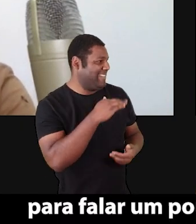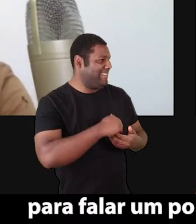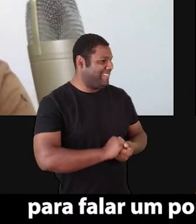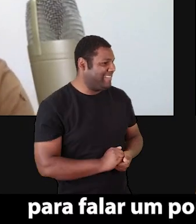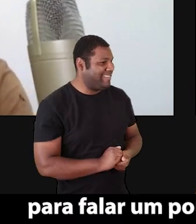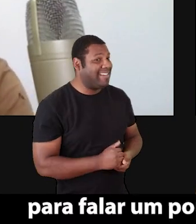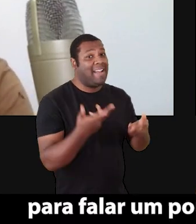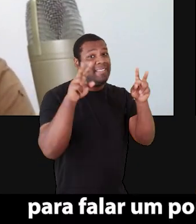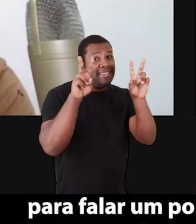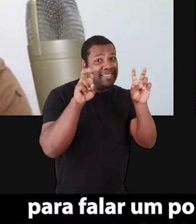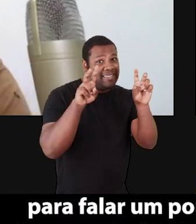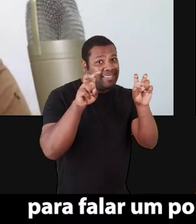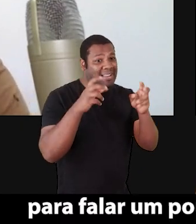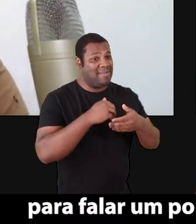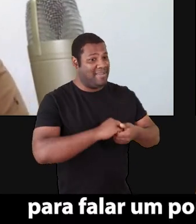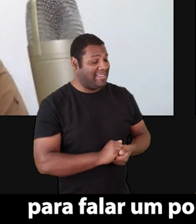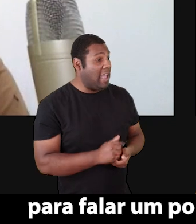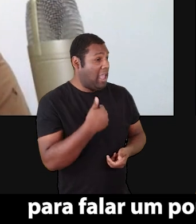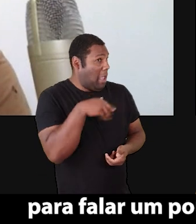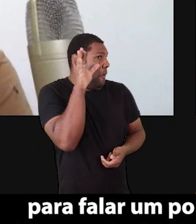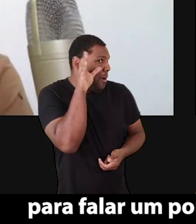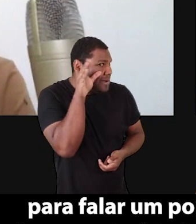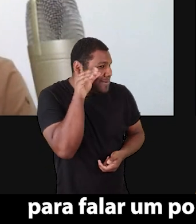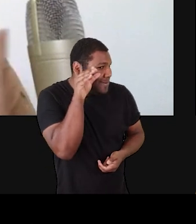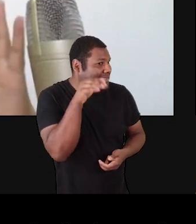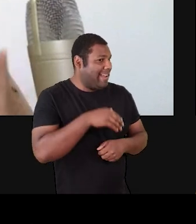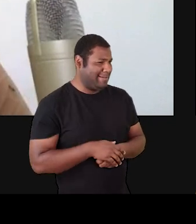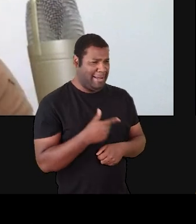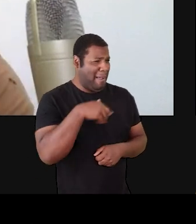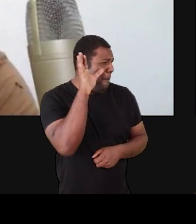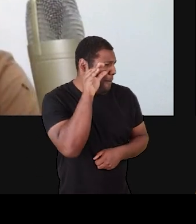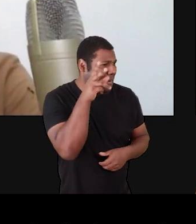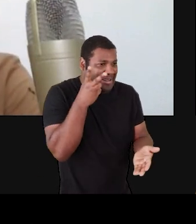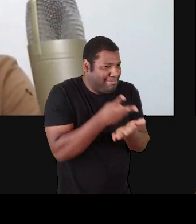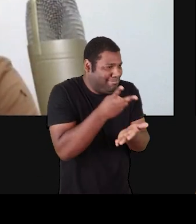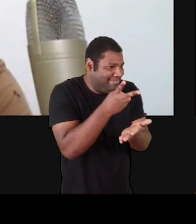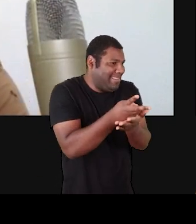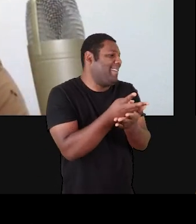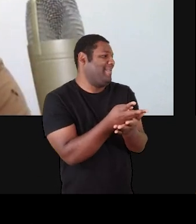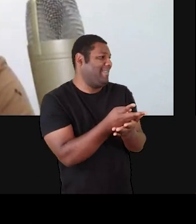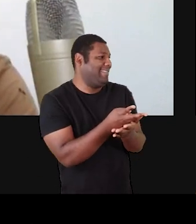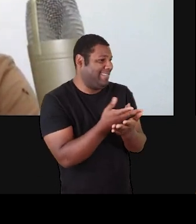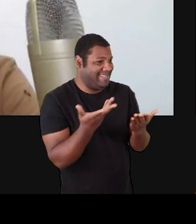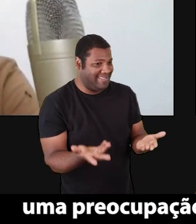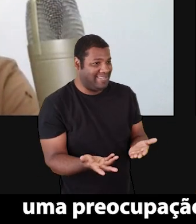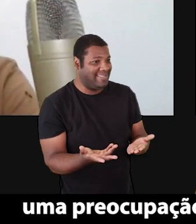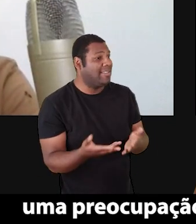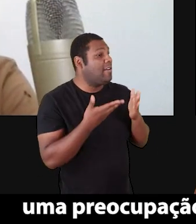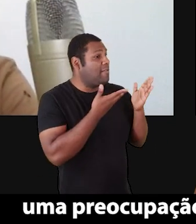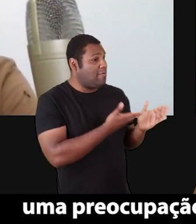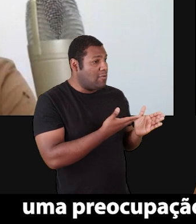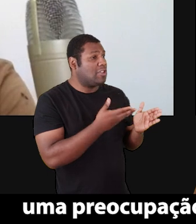para falar um pouco sobre isso, que é uma curiosidade que eu sempre tive, inclusive. Assim, né? Você tem